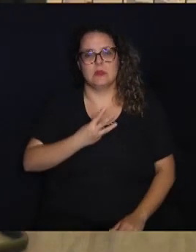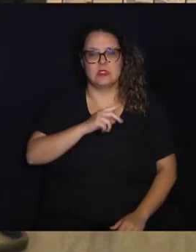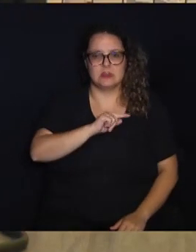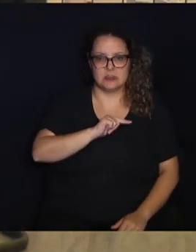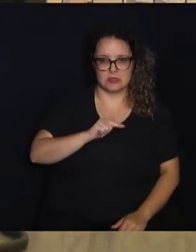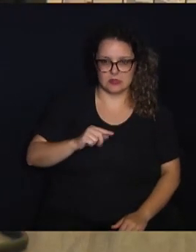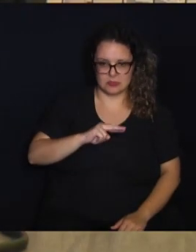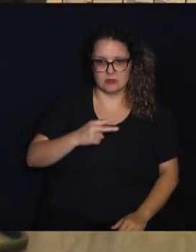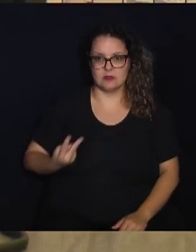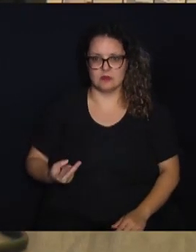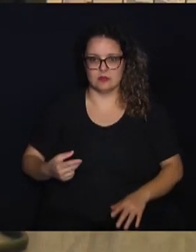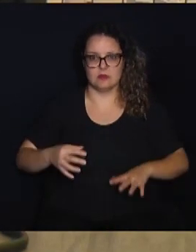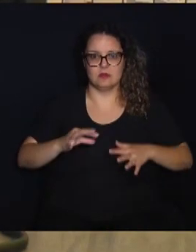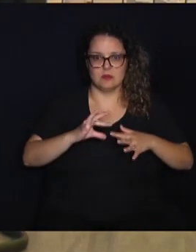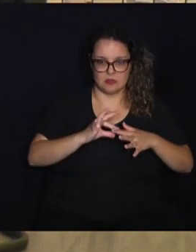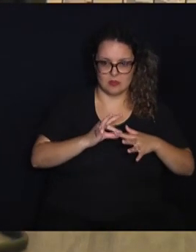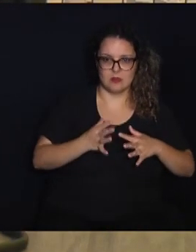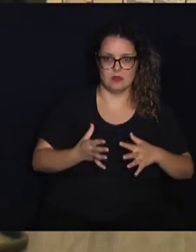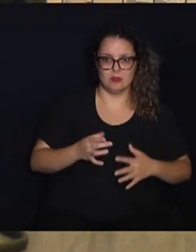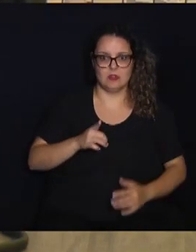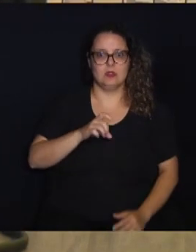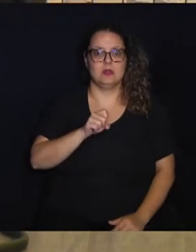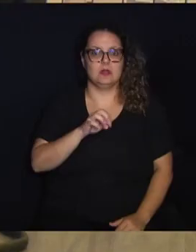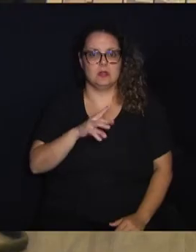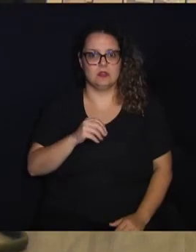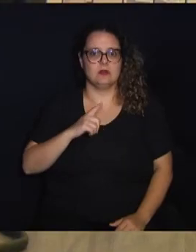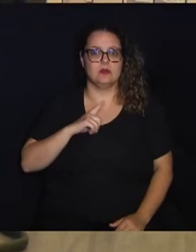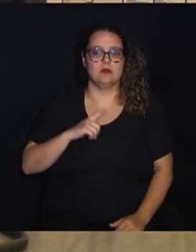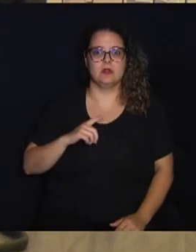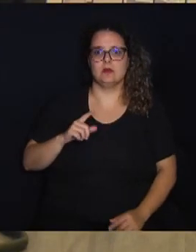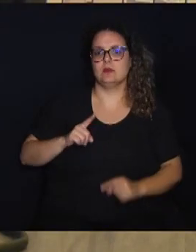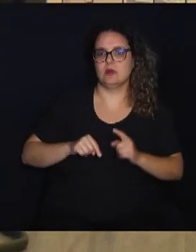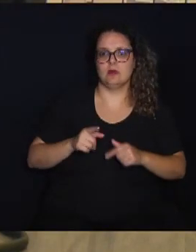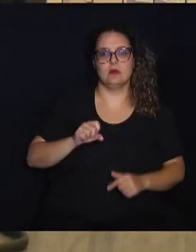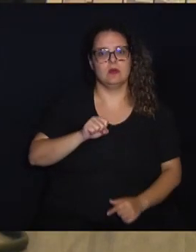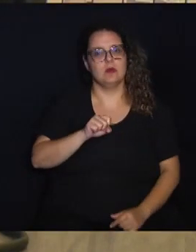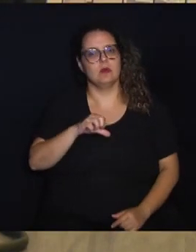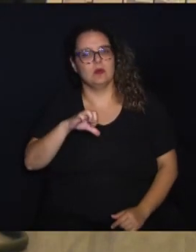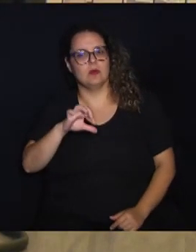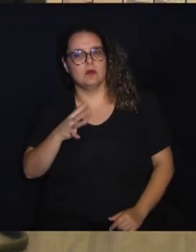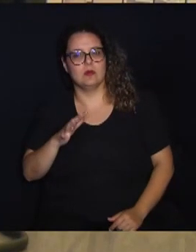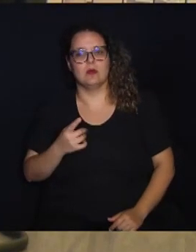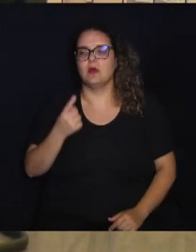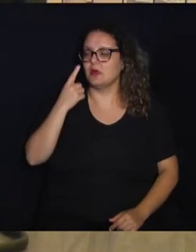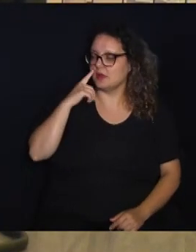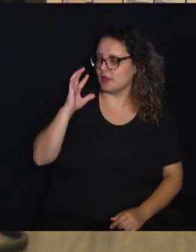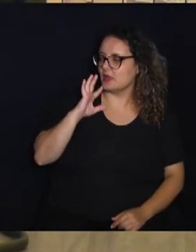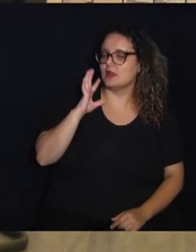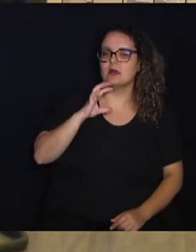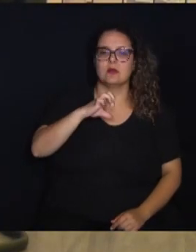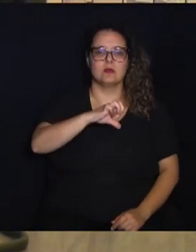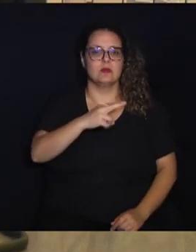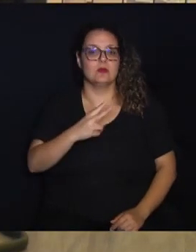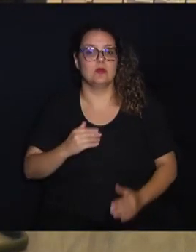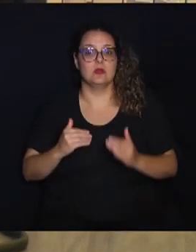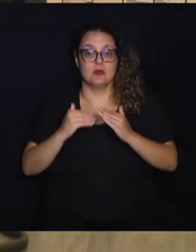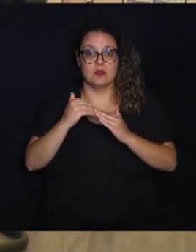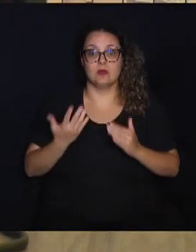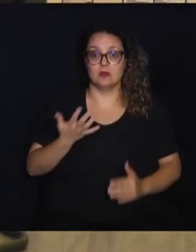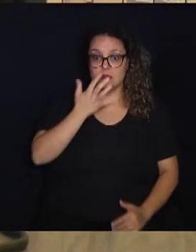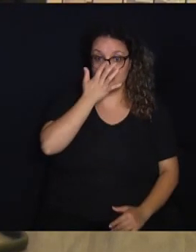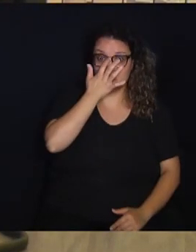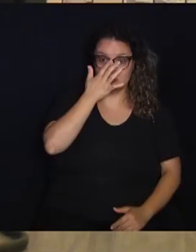eu faço meu destro, porque eu tenho um aparelhinho, sempre dá 89, 92 no máximo, por aí.